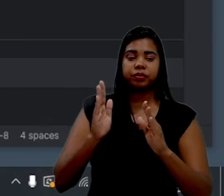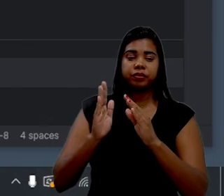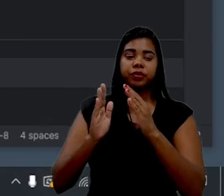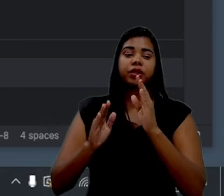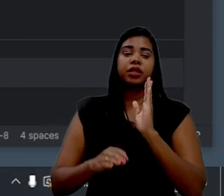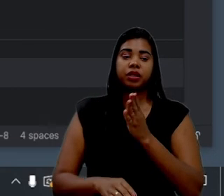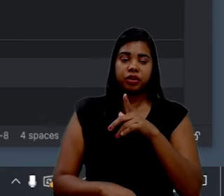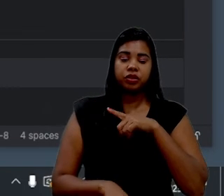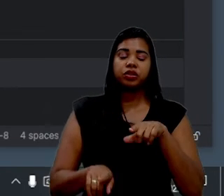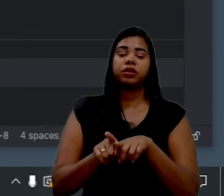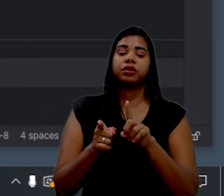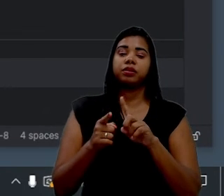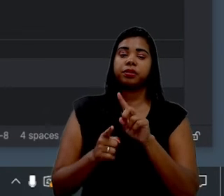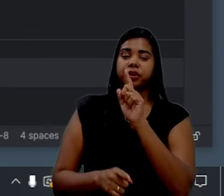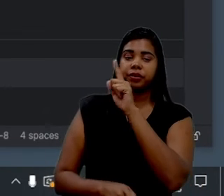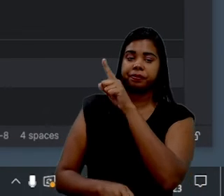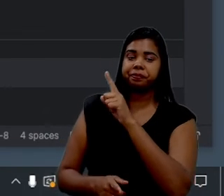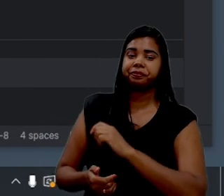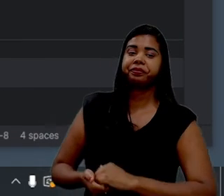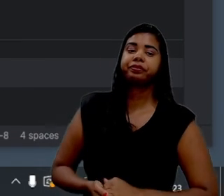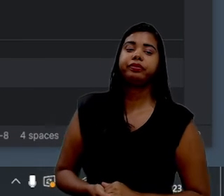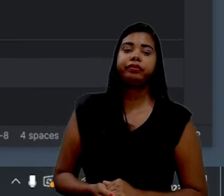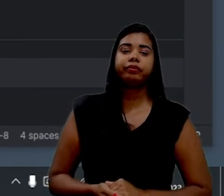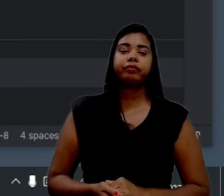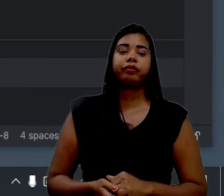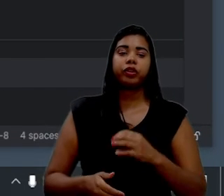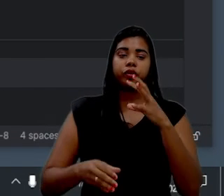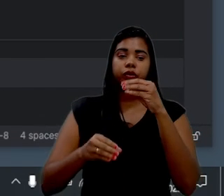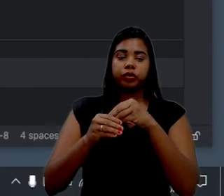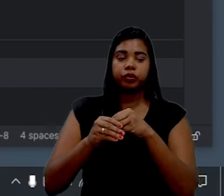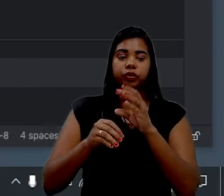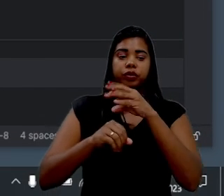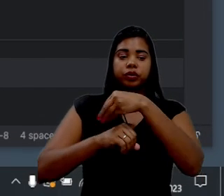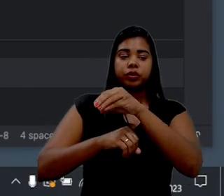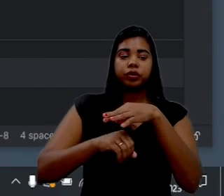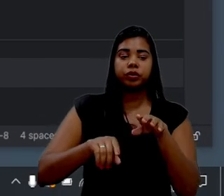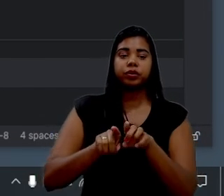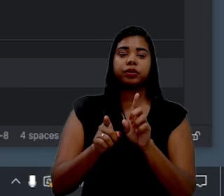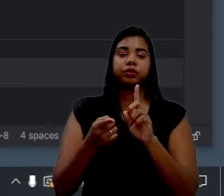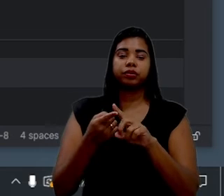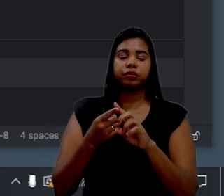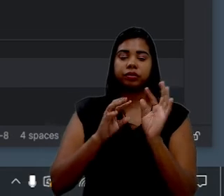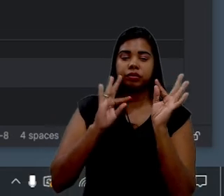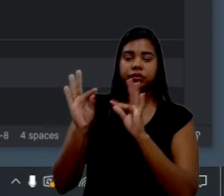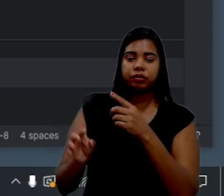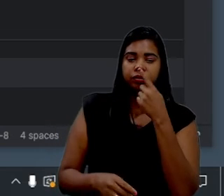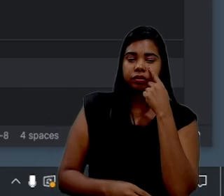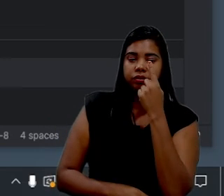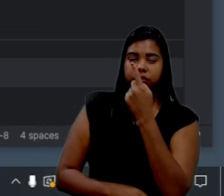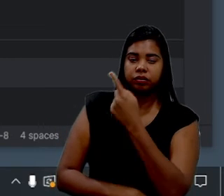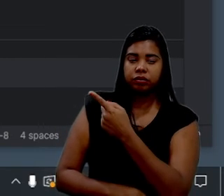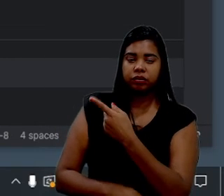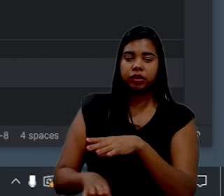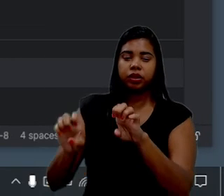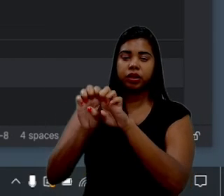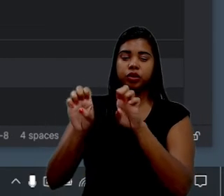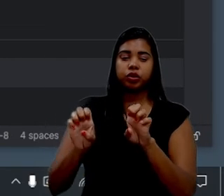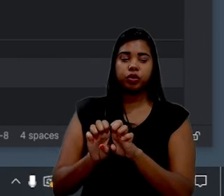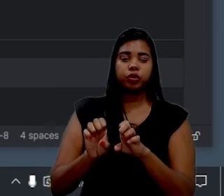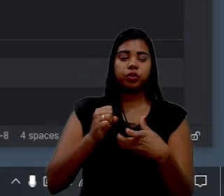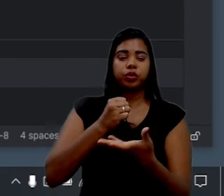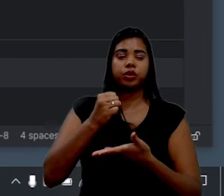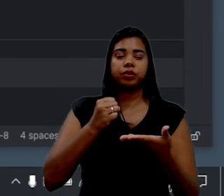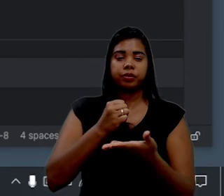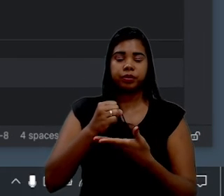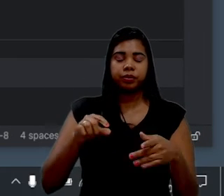já tem aí, padrão. Tá? Então a gente vai importar também um models, né, que é a estrutura da base de